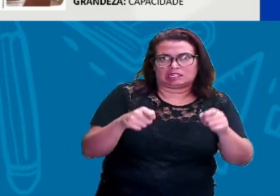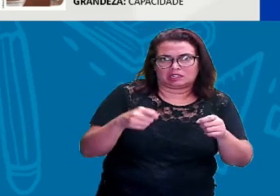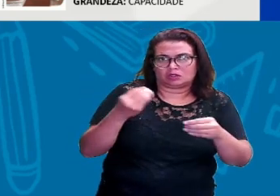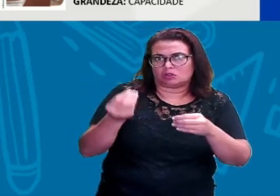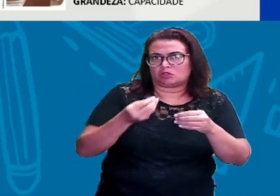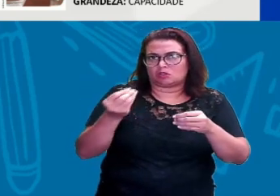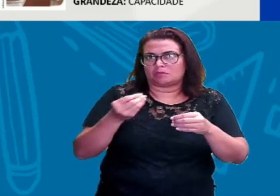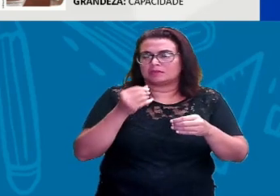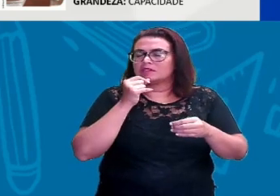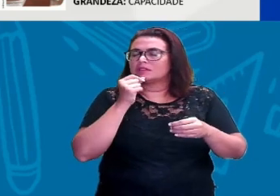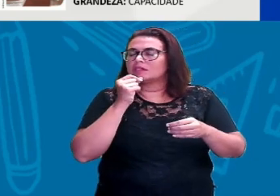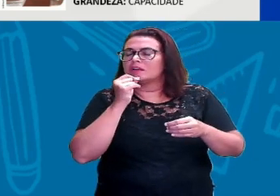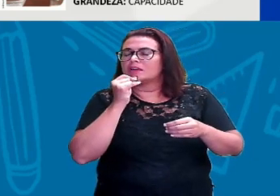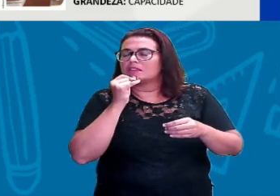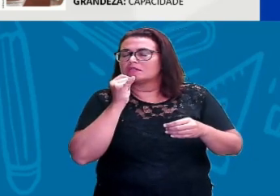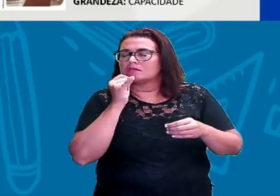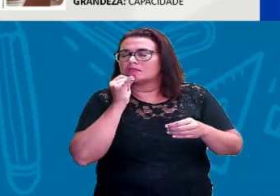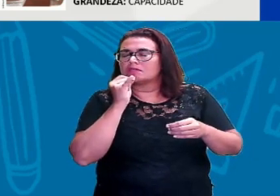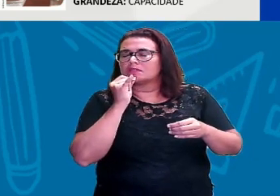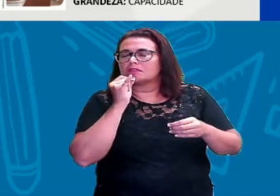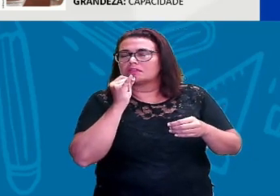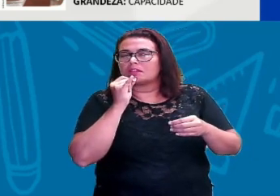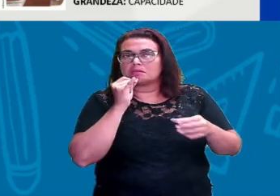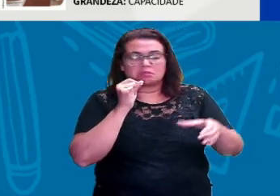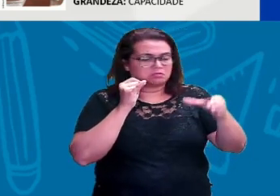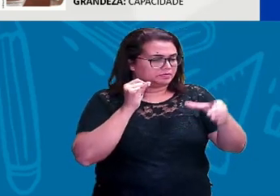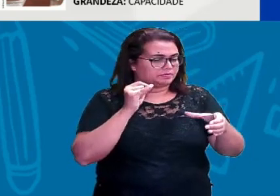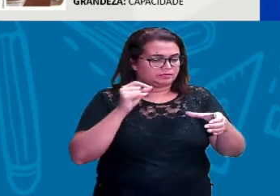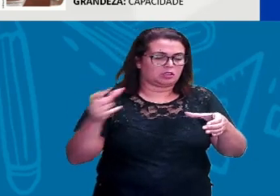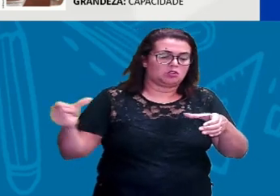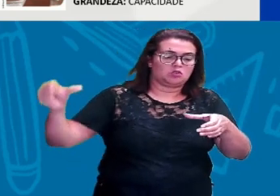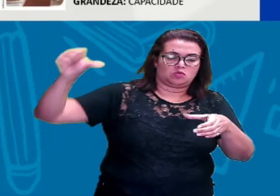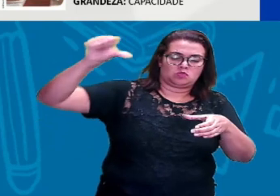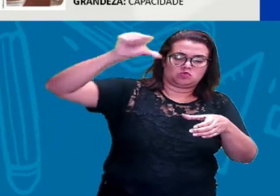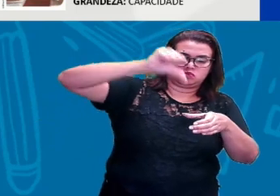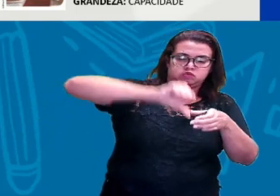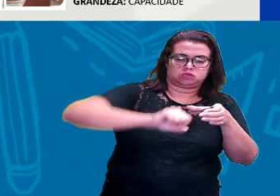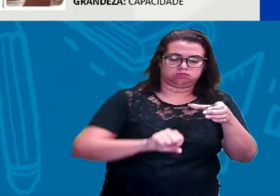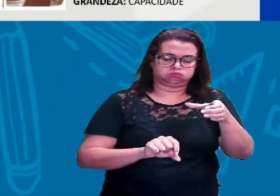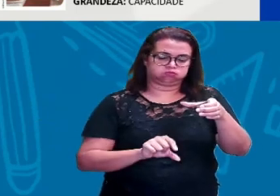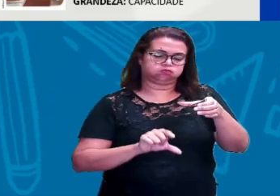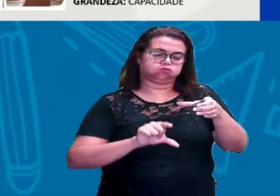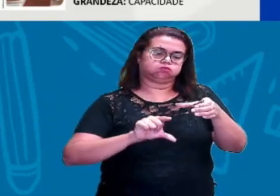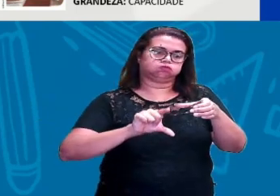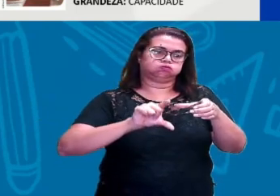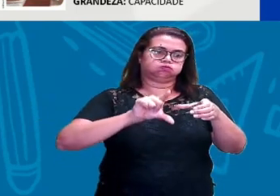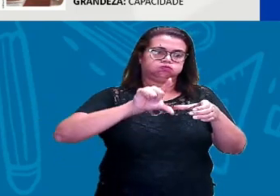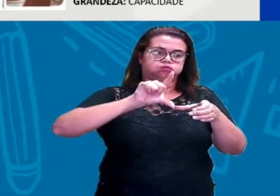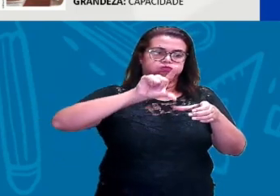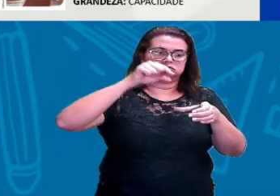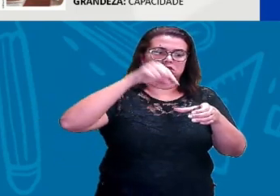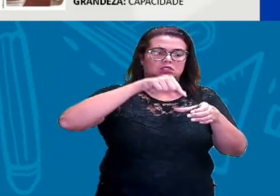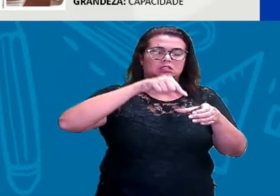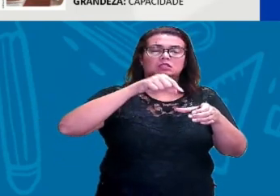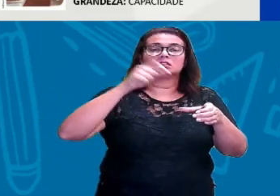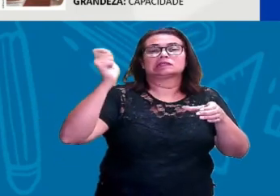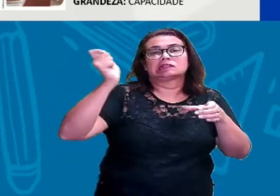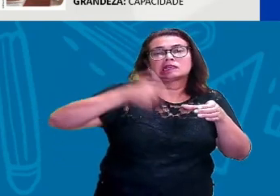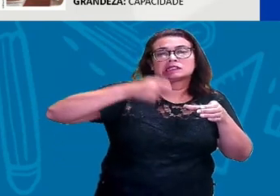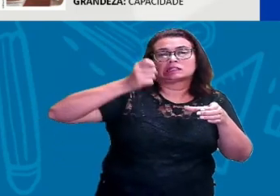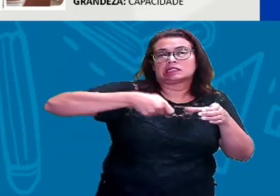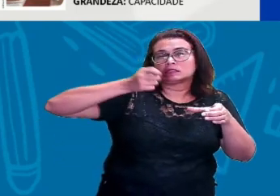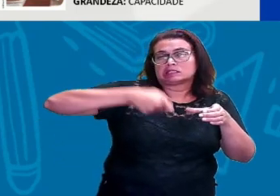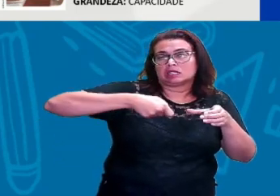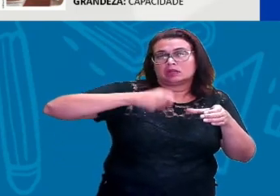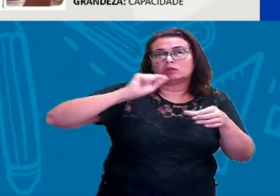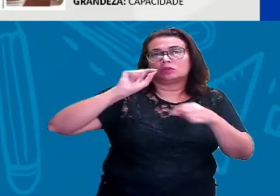quanto de líquido cabe dentro de um objeto, né? Ou outros objetos qualquer também que eu posso utilizar para saber quanto. A lata